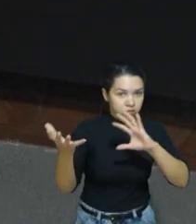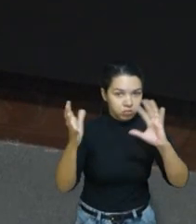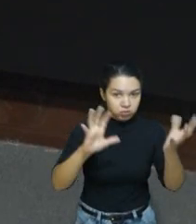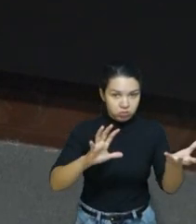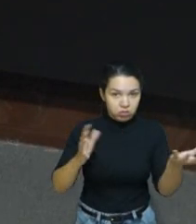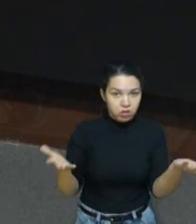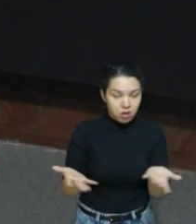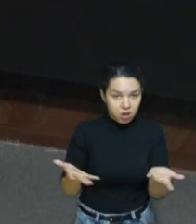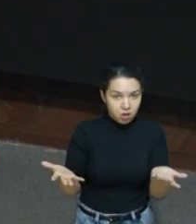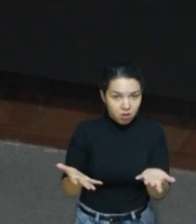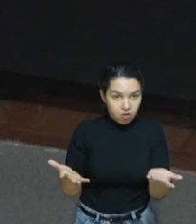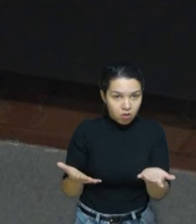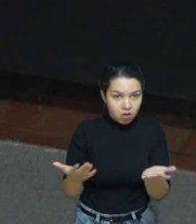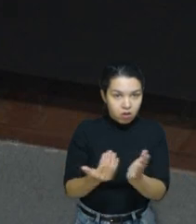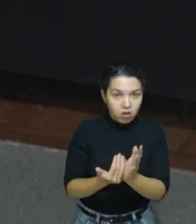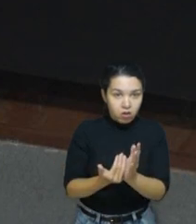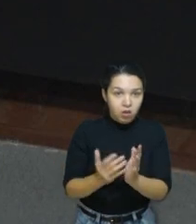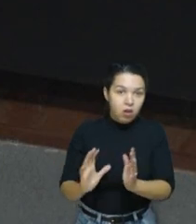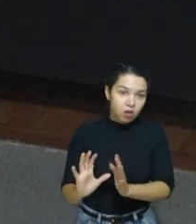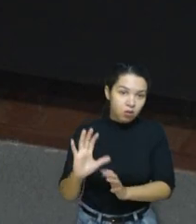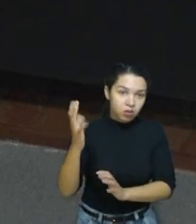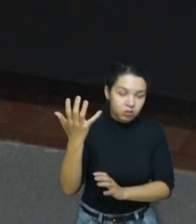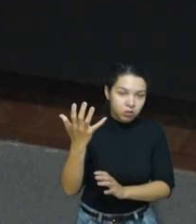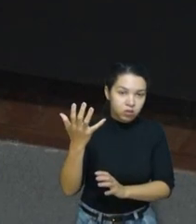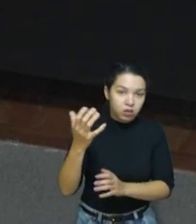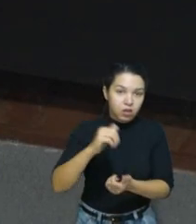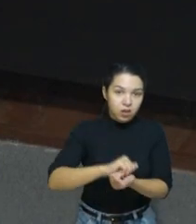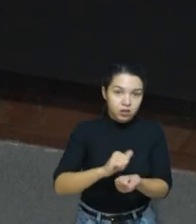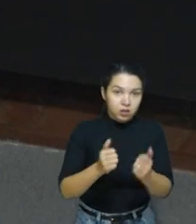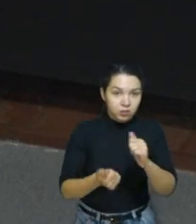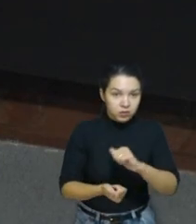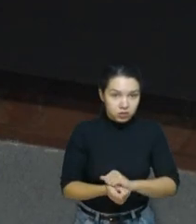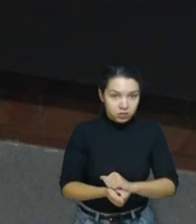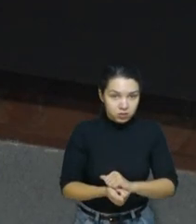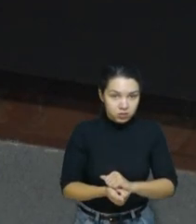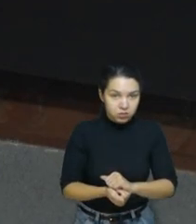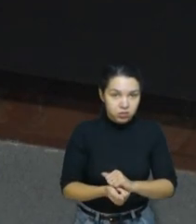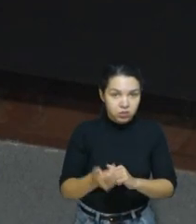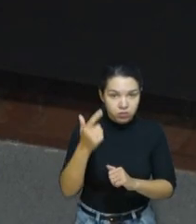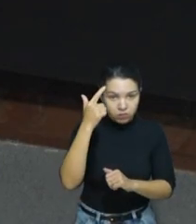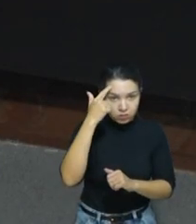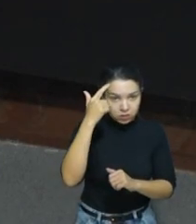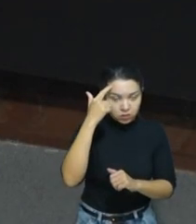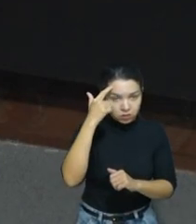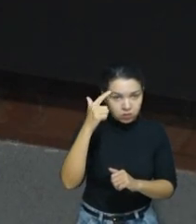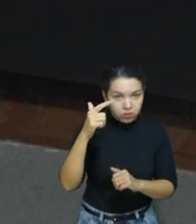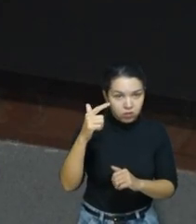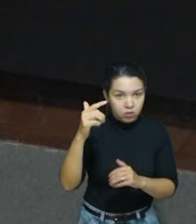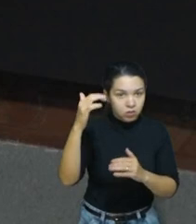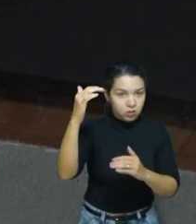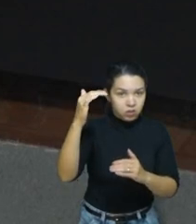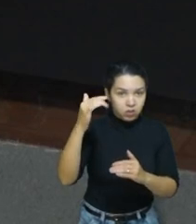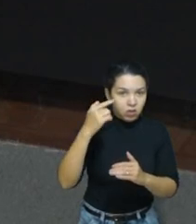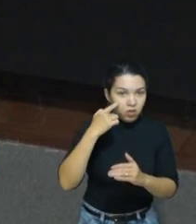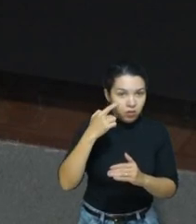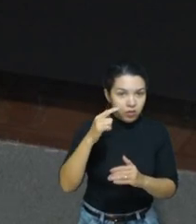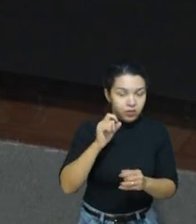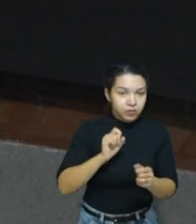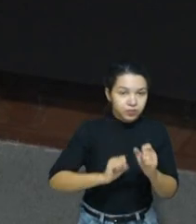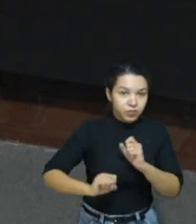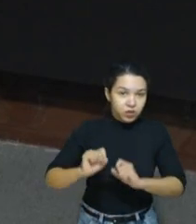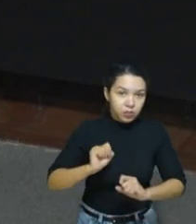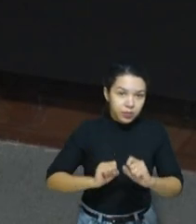os extremos já estão ocorrendo. Então, aí é a adaptação. E aí, quando eu penso no top-down lá, eu não vejo muita